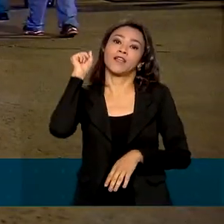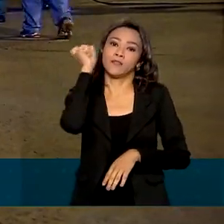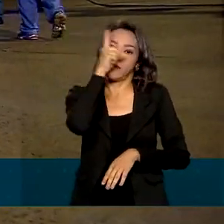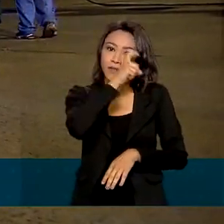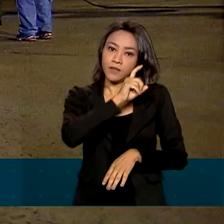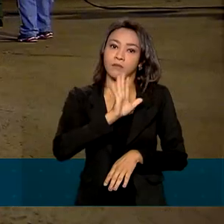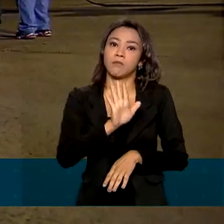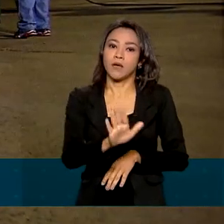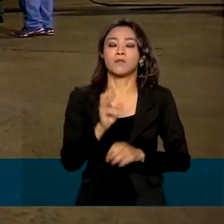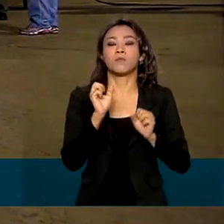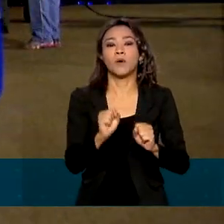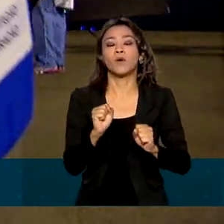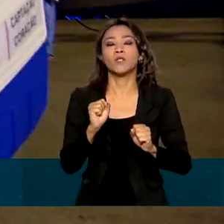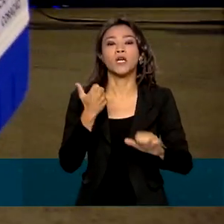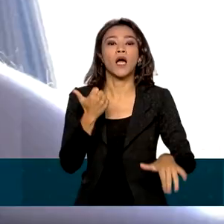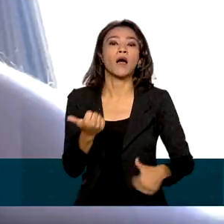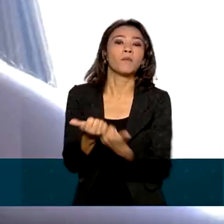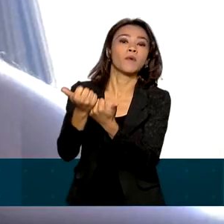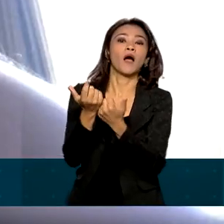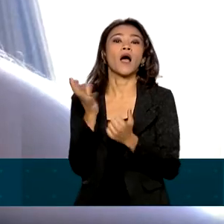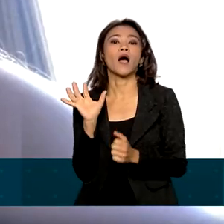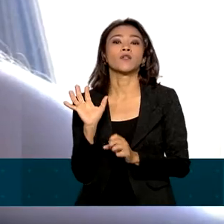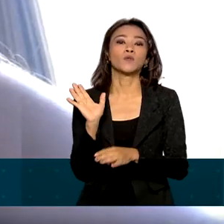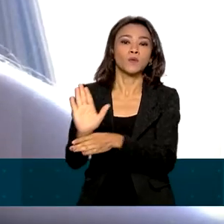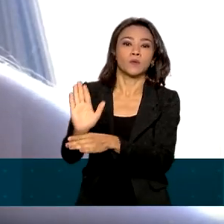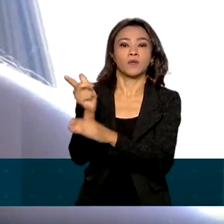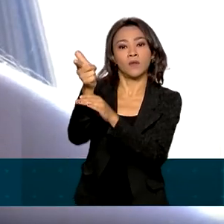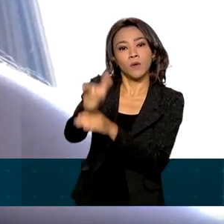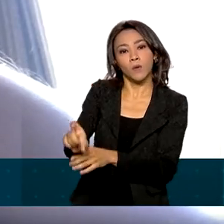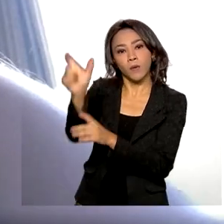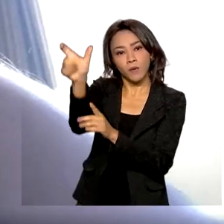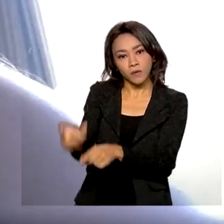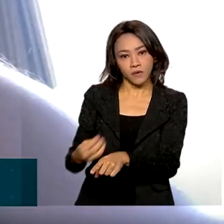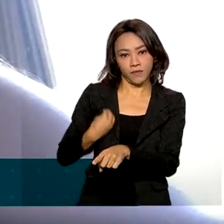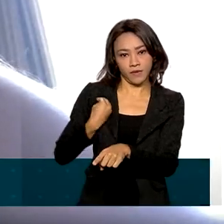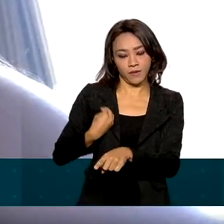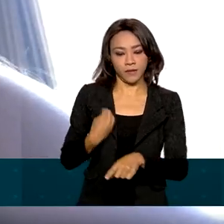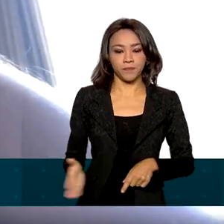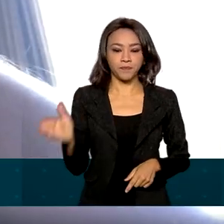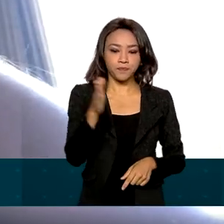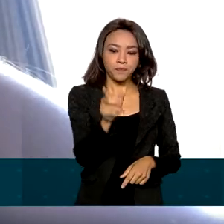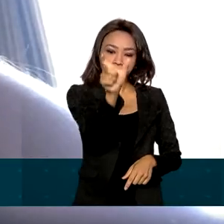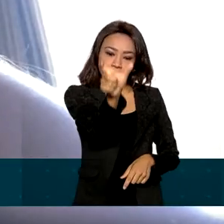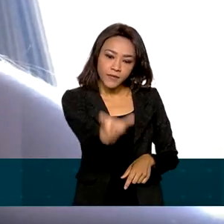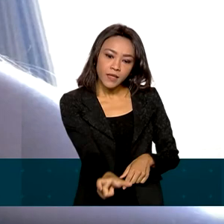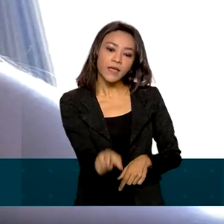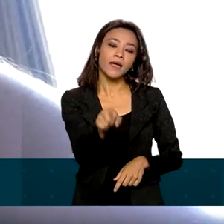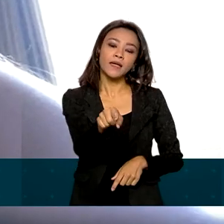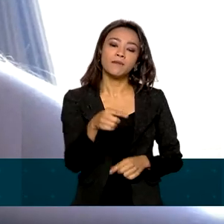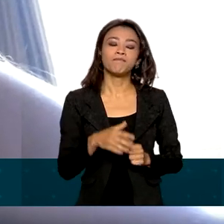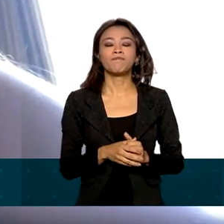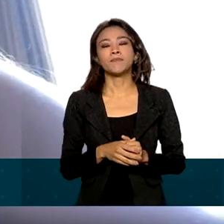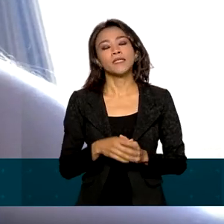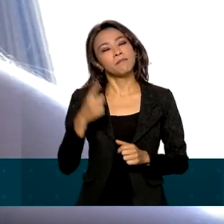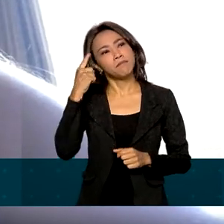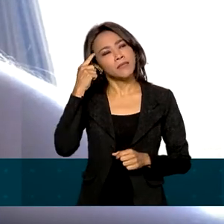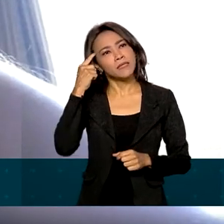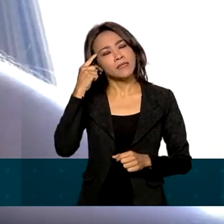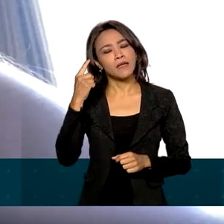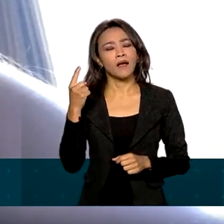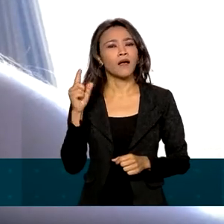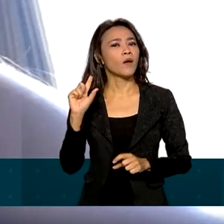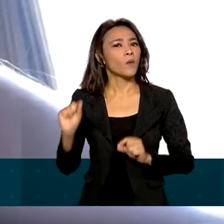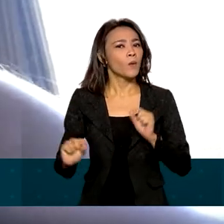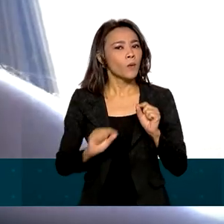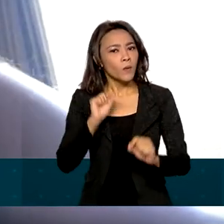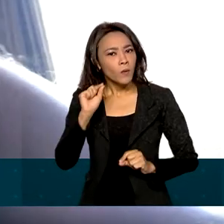mas que pode salvar vidas. A minha irmã tinha 33 anos na época do acidente. Então, você não para pensar que